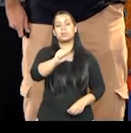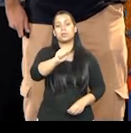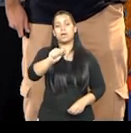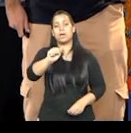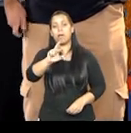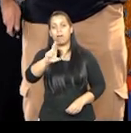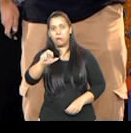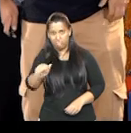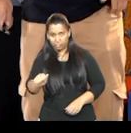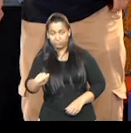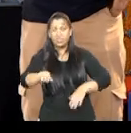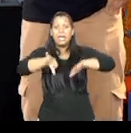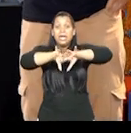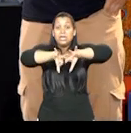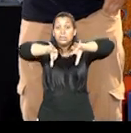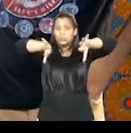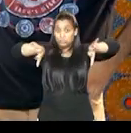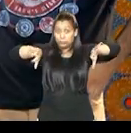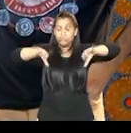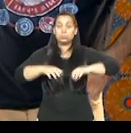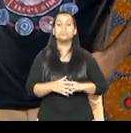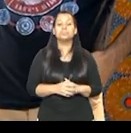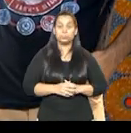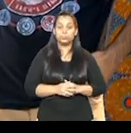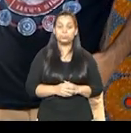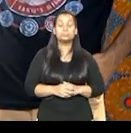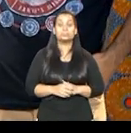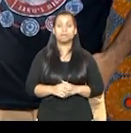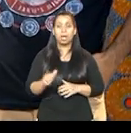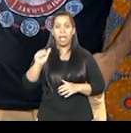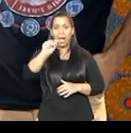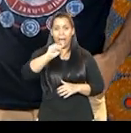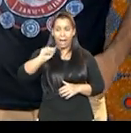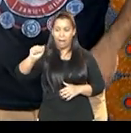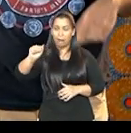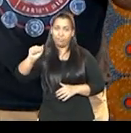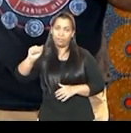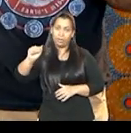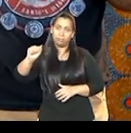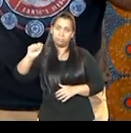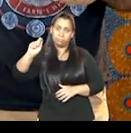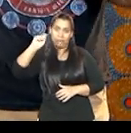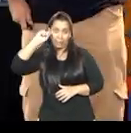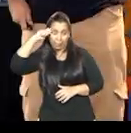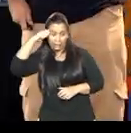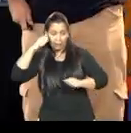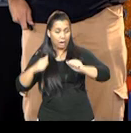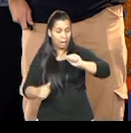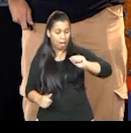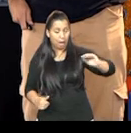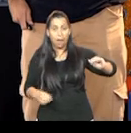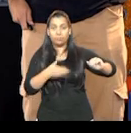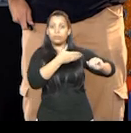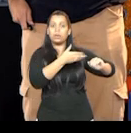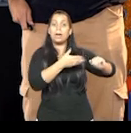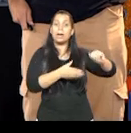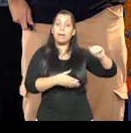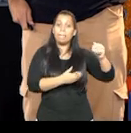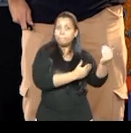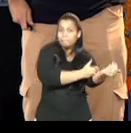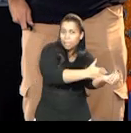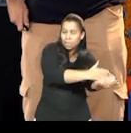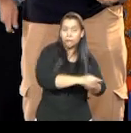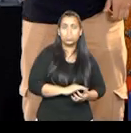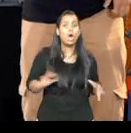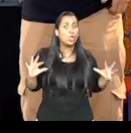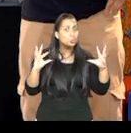a África em duas grandes regiões, a África Branca e a África Negra. Pois é, nem todos os povos da África